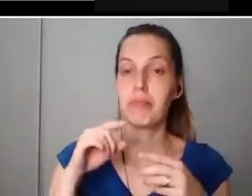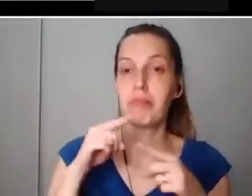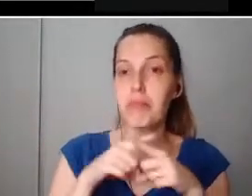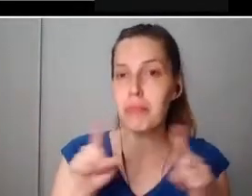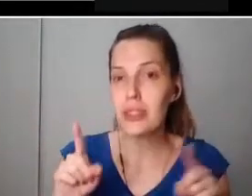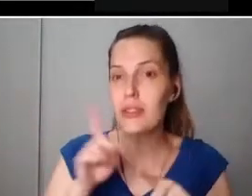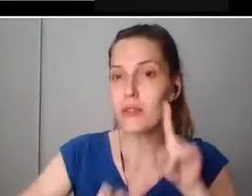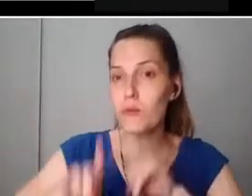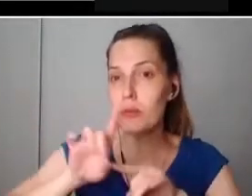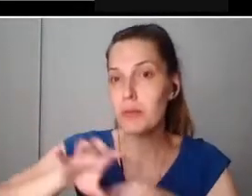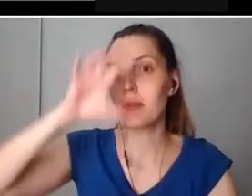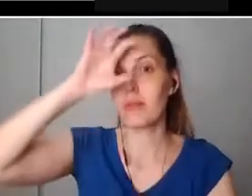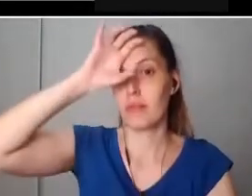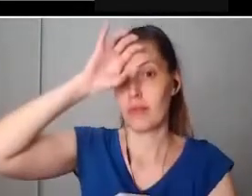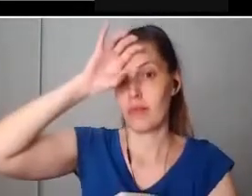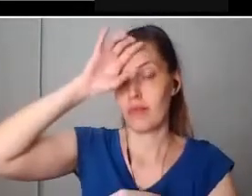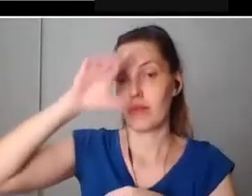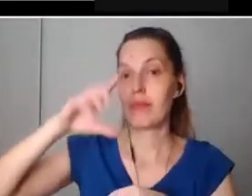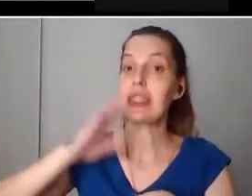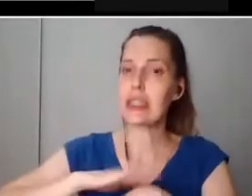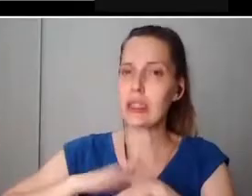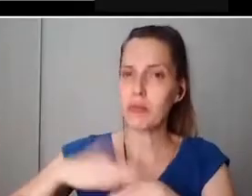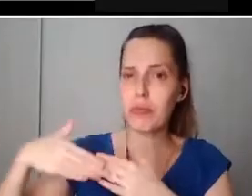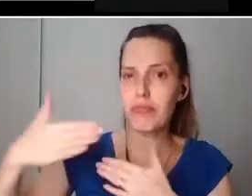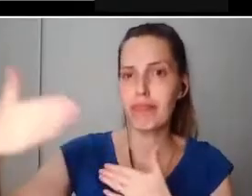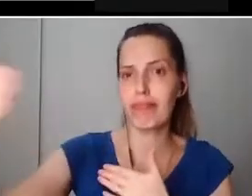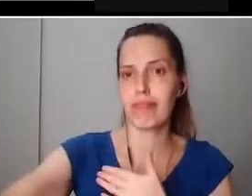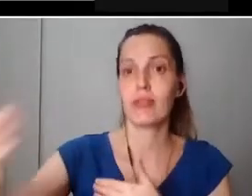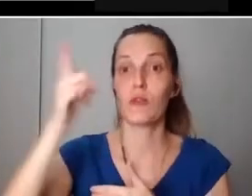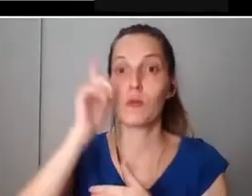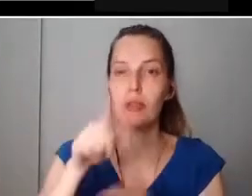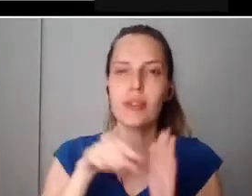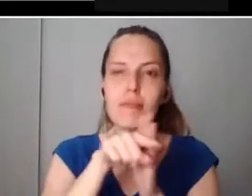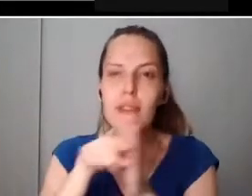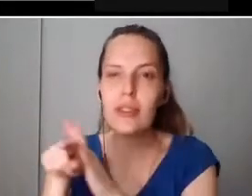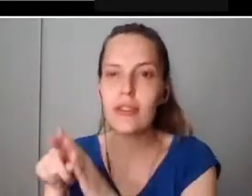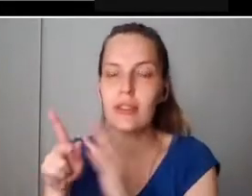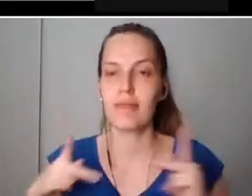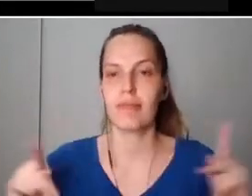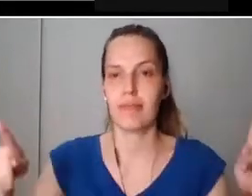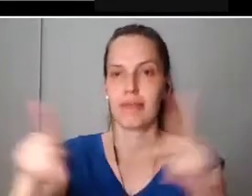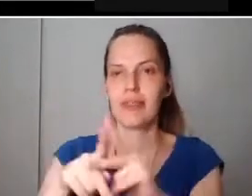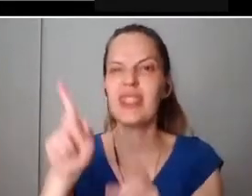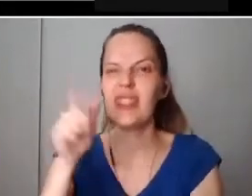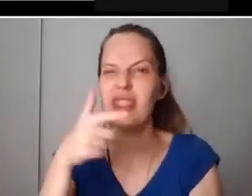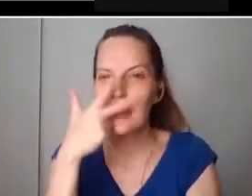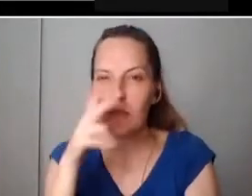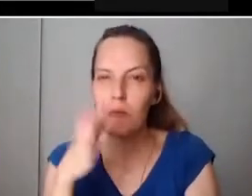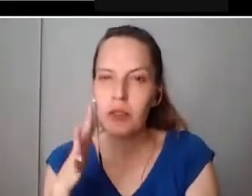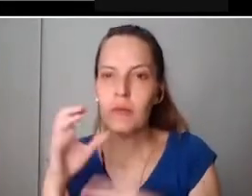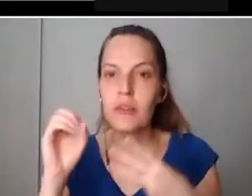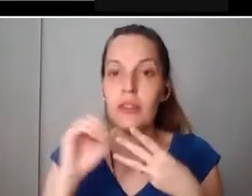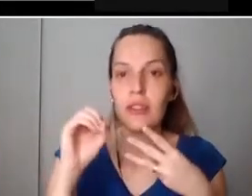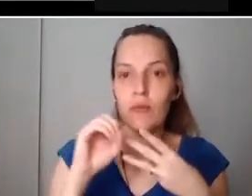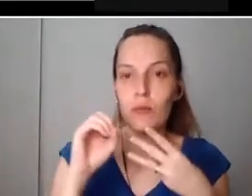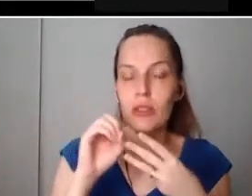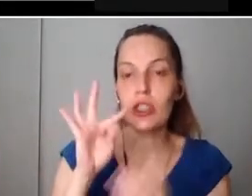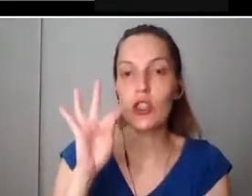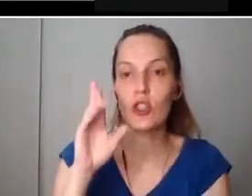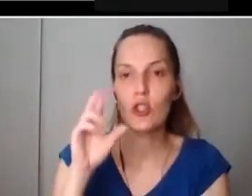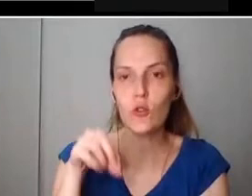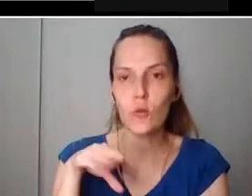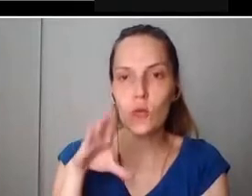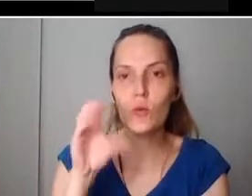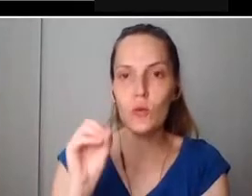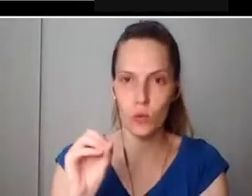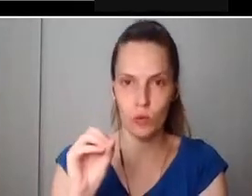na população. Essas células de memória, elas são basicamente células-tronco. Elas conseguem se autorrenovar. Esse é o diferencial da